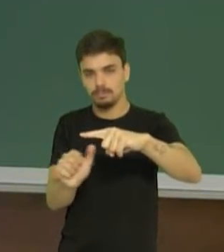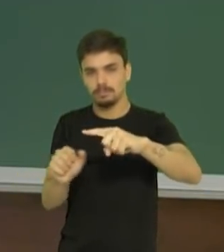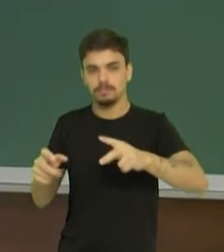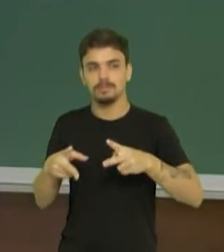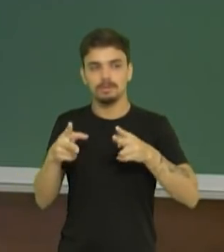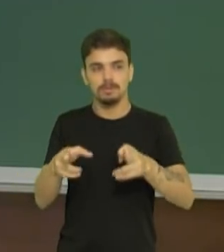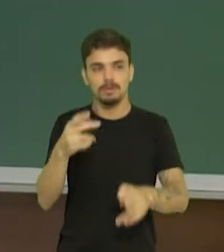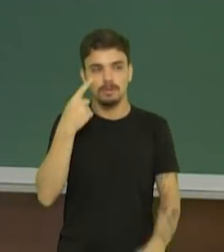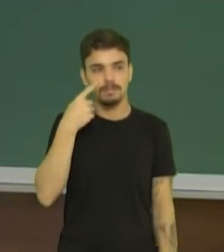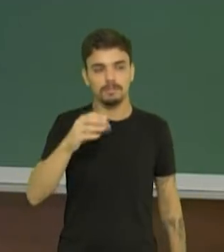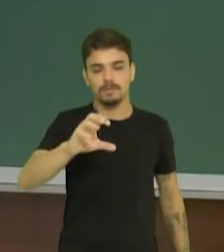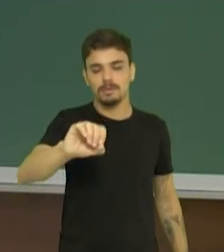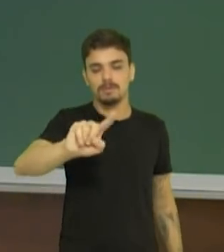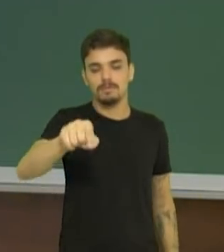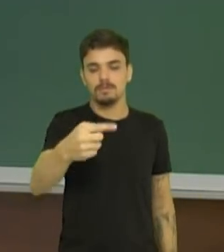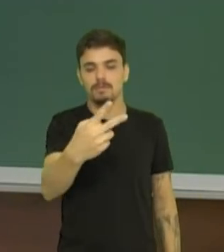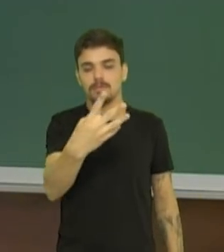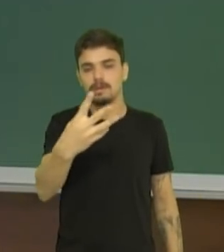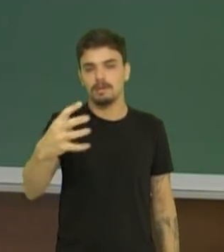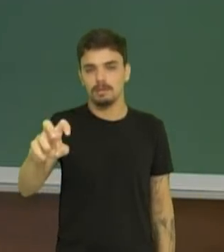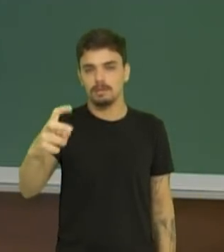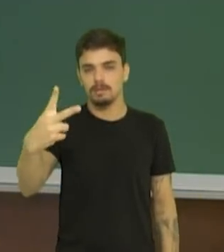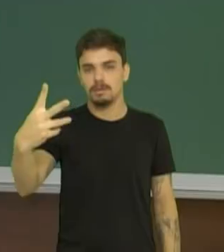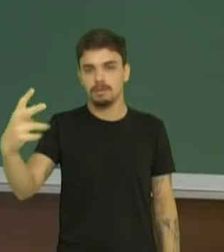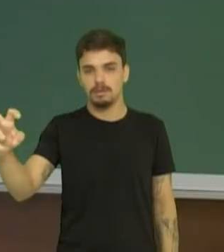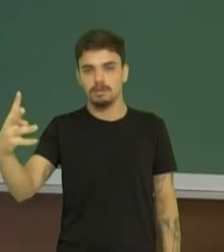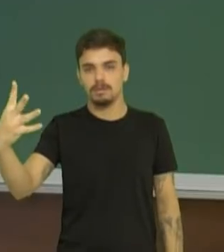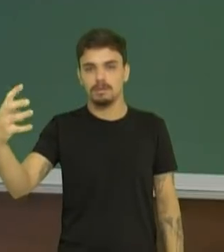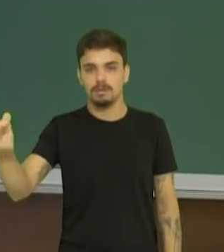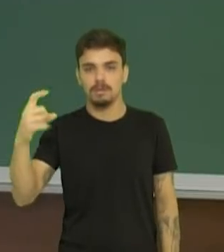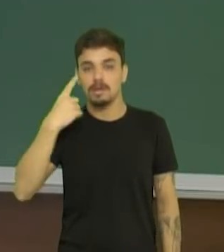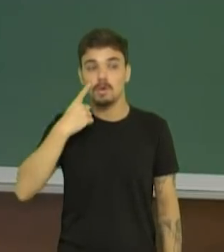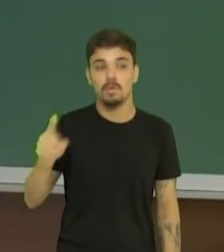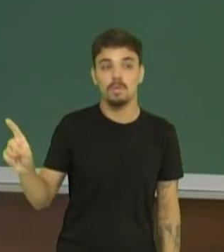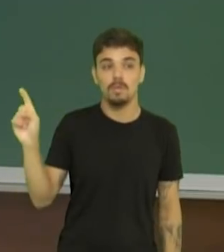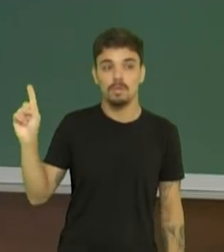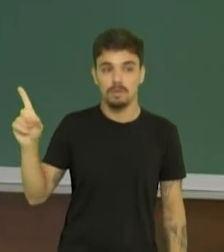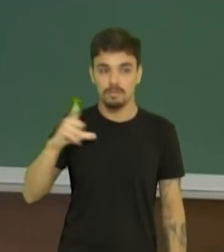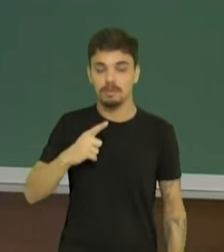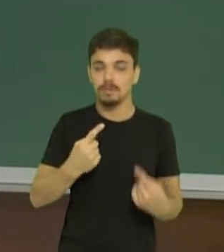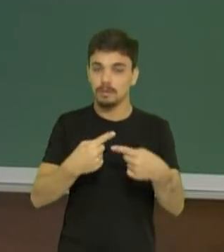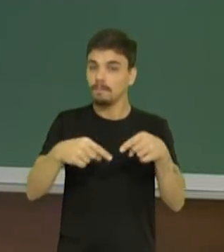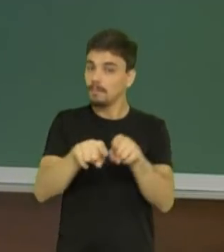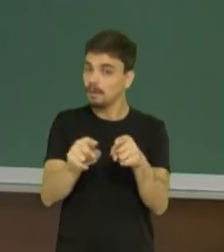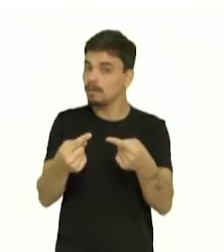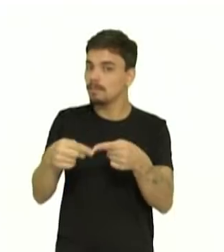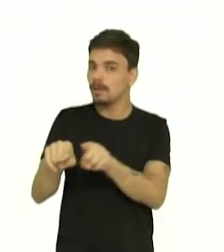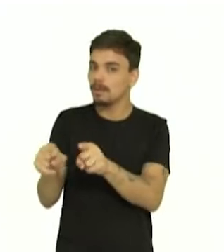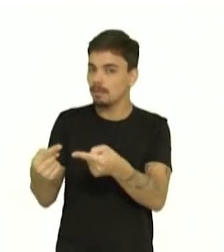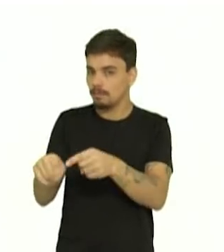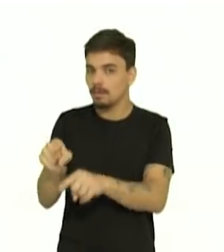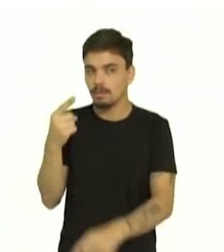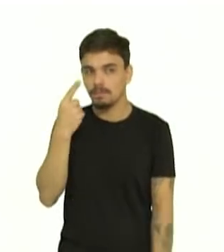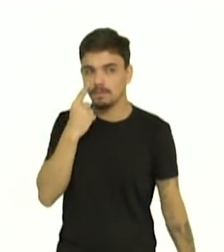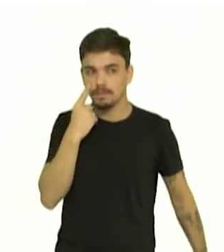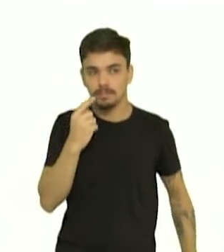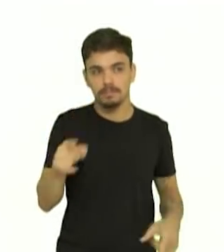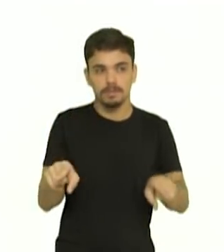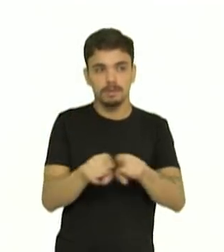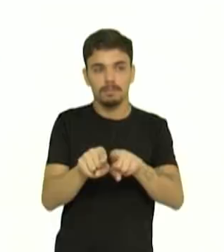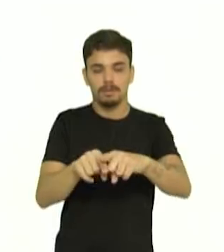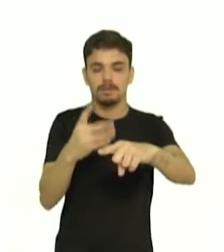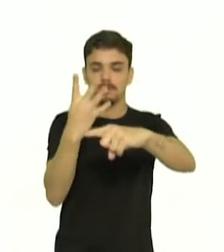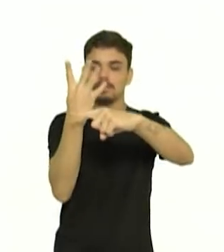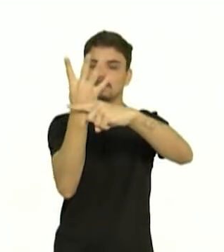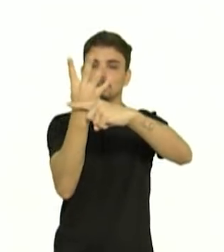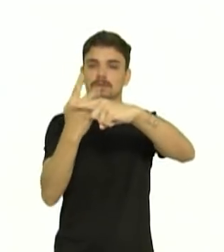0,45, 45, 45, aqui já está dando mais indícios de que vai haver uma repetição, que vai haver um período. E